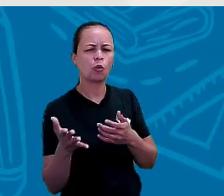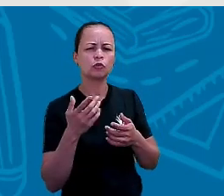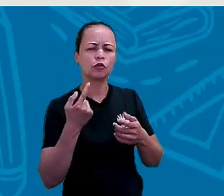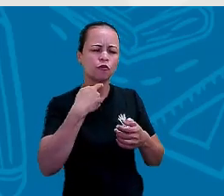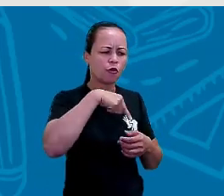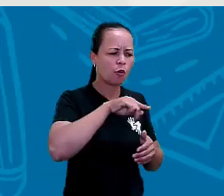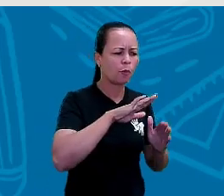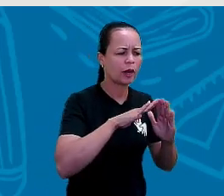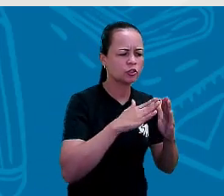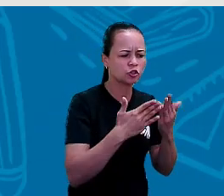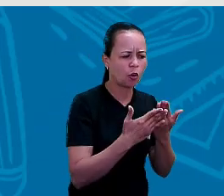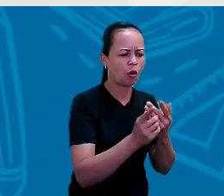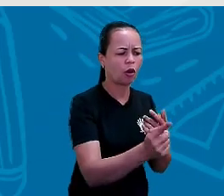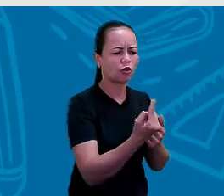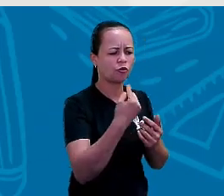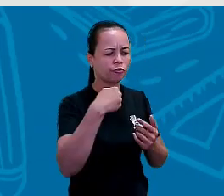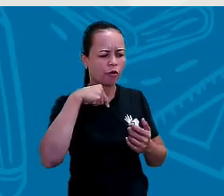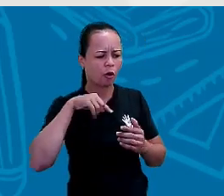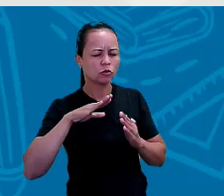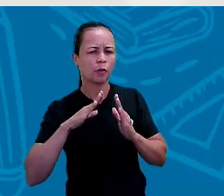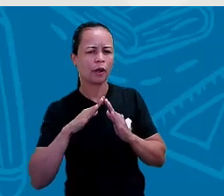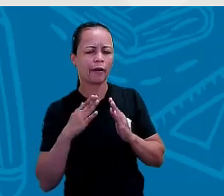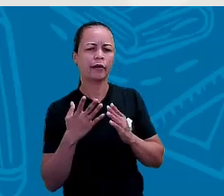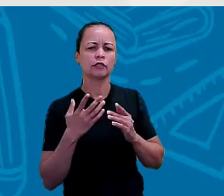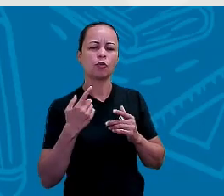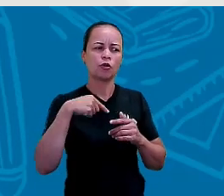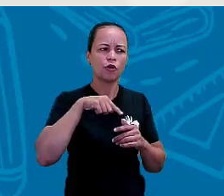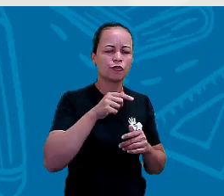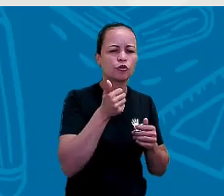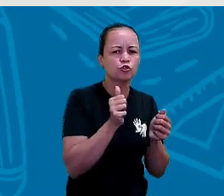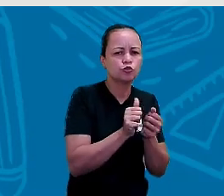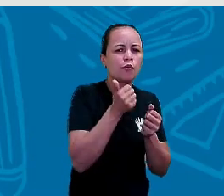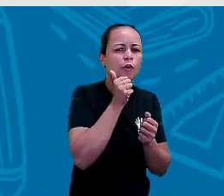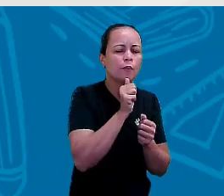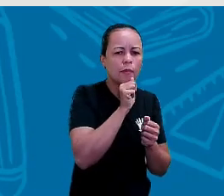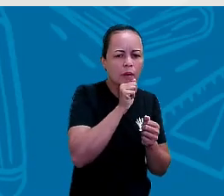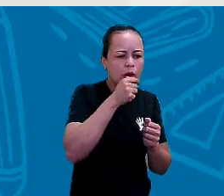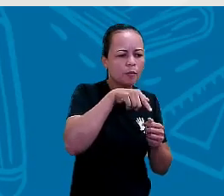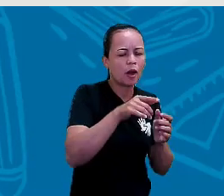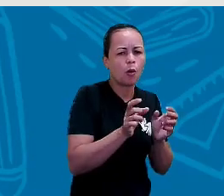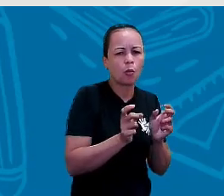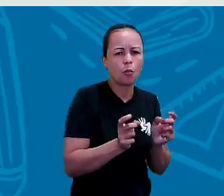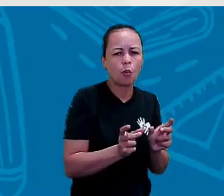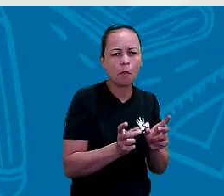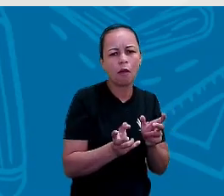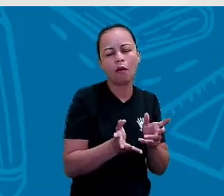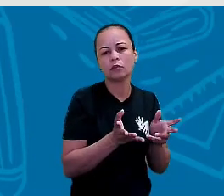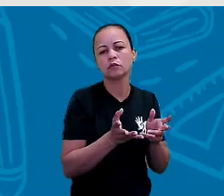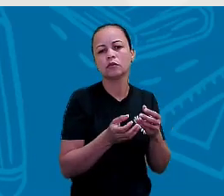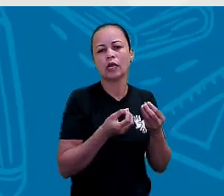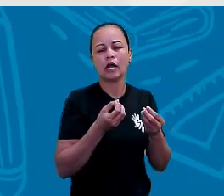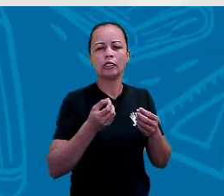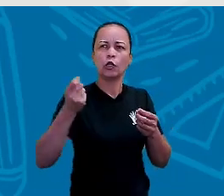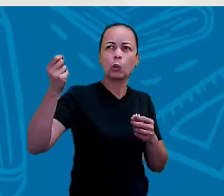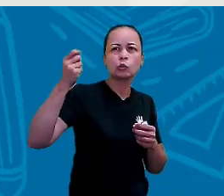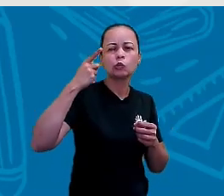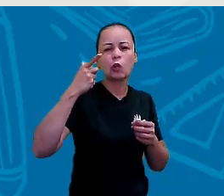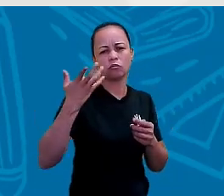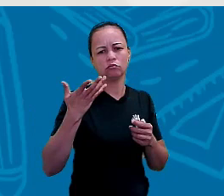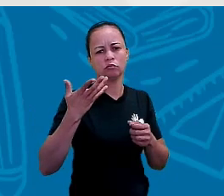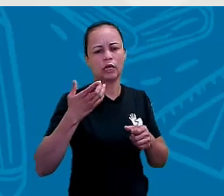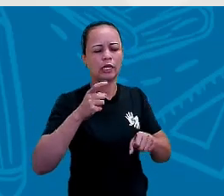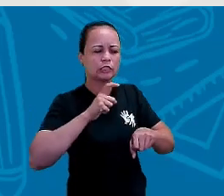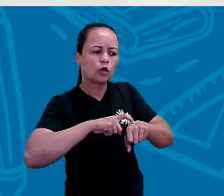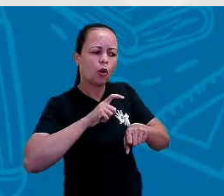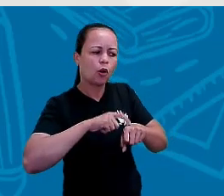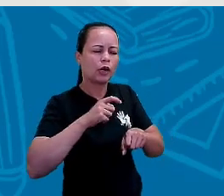eu vou com a minha mãe, com o meu pai no comércio, a gente acaba levando o sol, né? E é justamente, professor, nesse horário